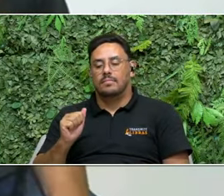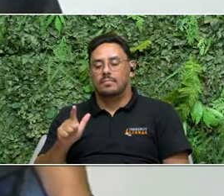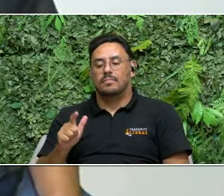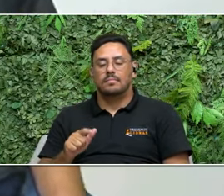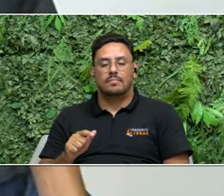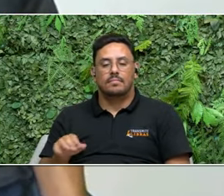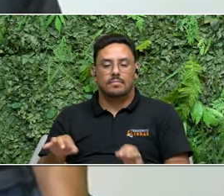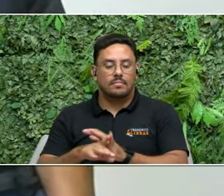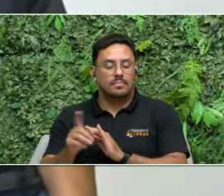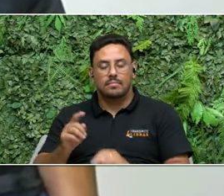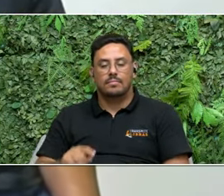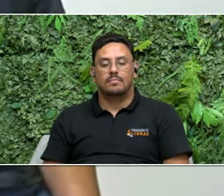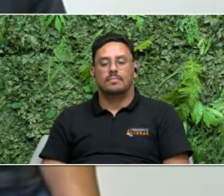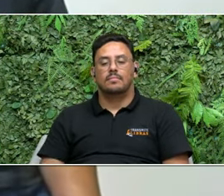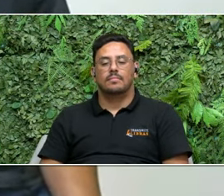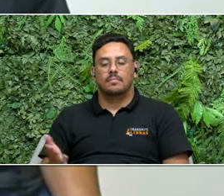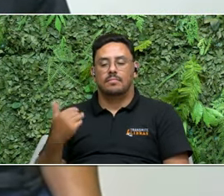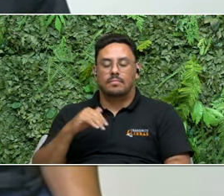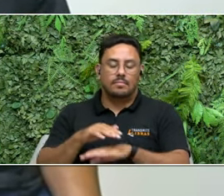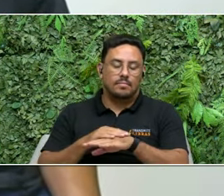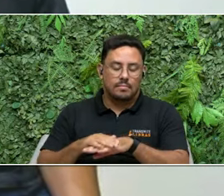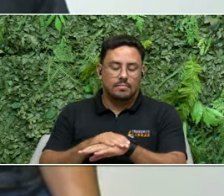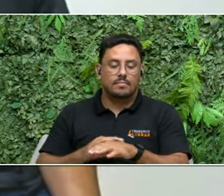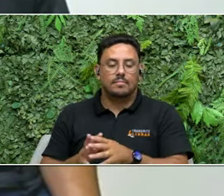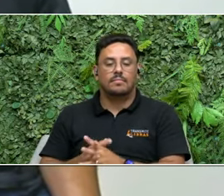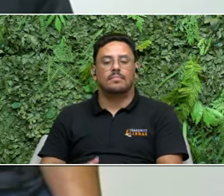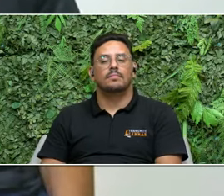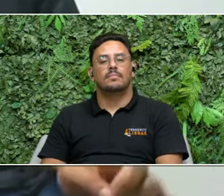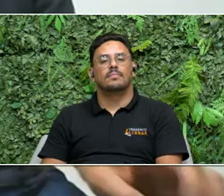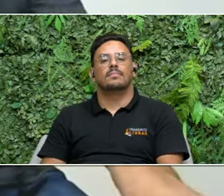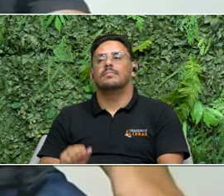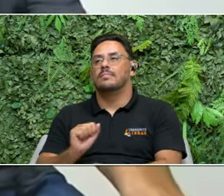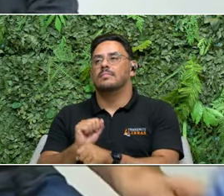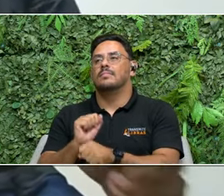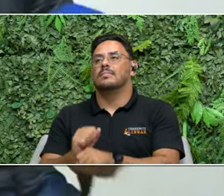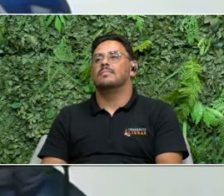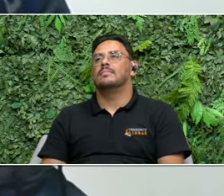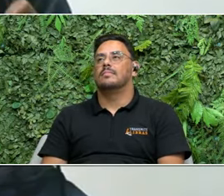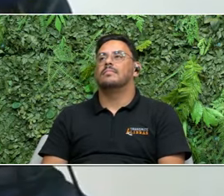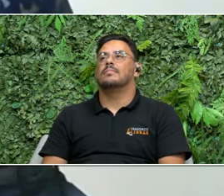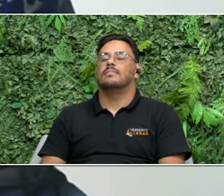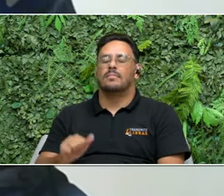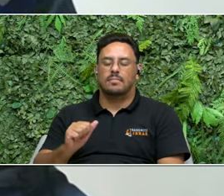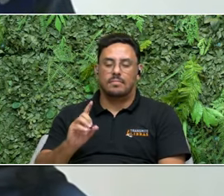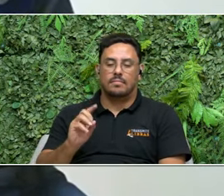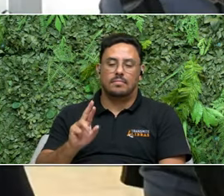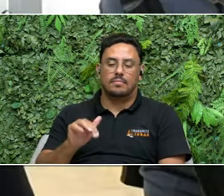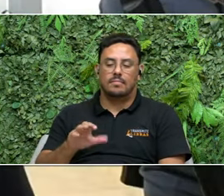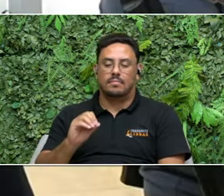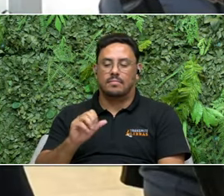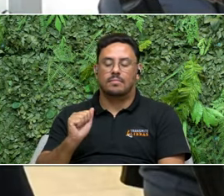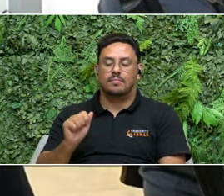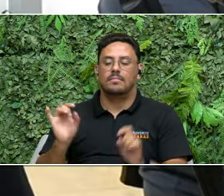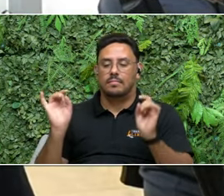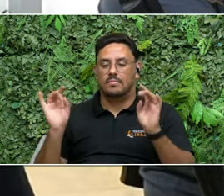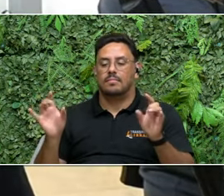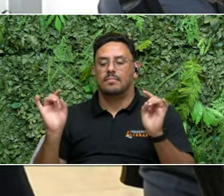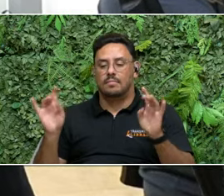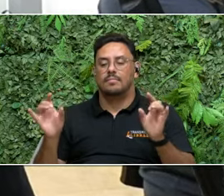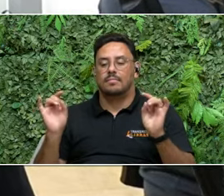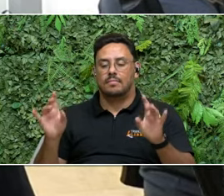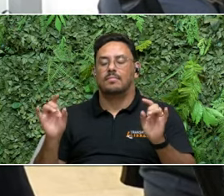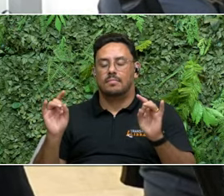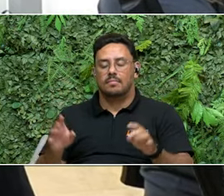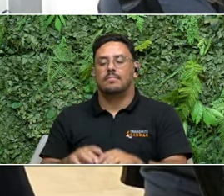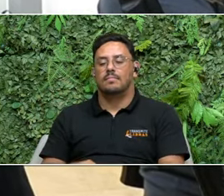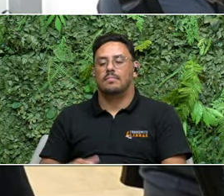rolando pós jogo aqui ó chega aí para conversar com a gente ó pera aí arruma o f de ouvid especial na jornada esportiva